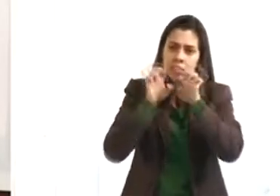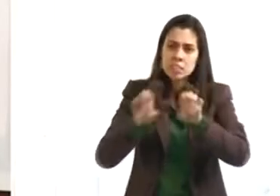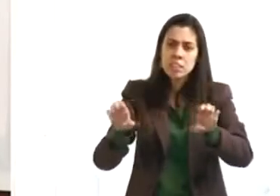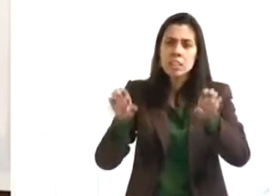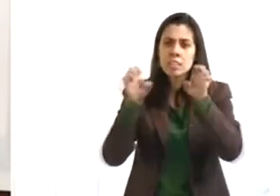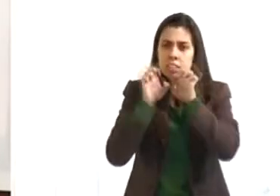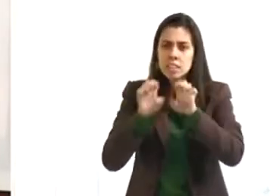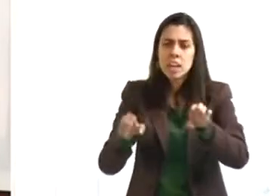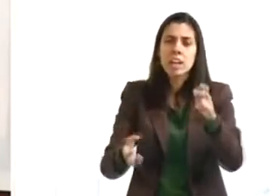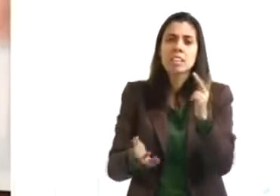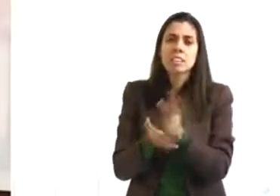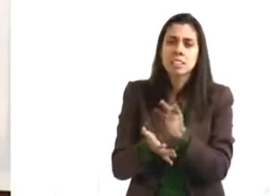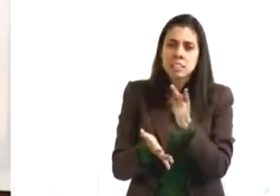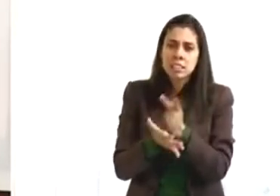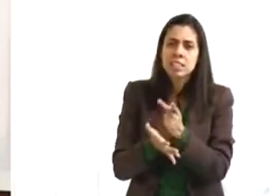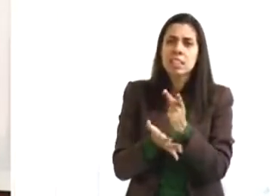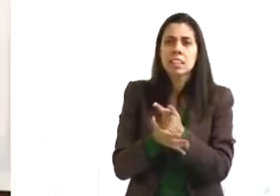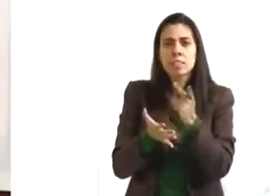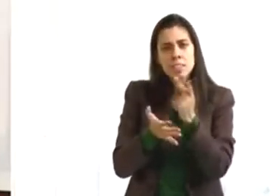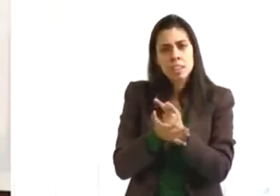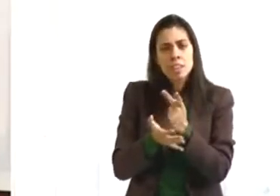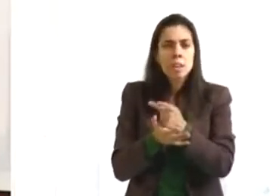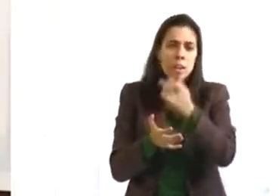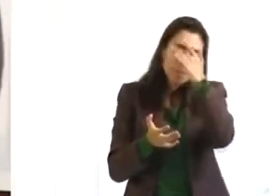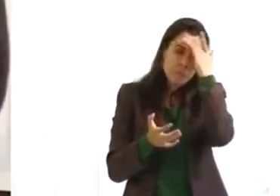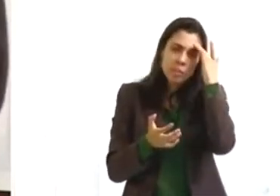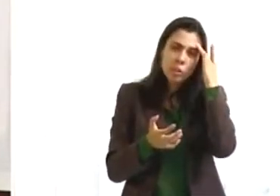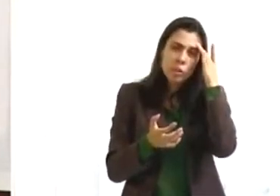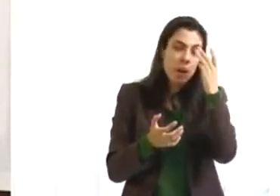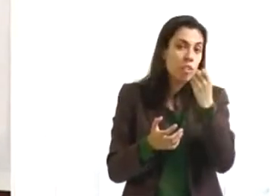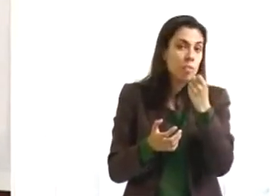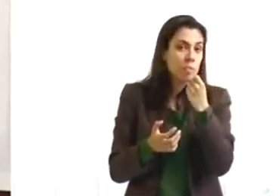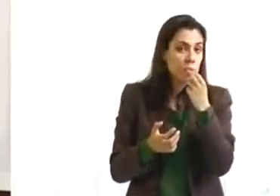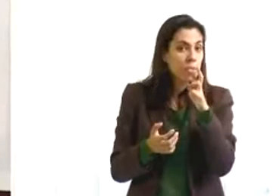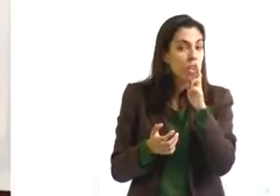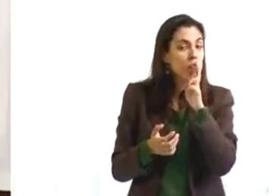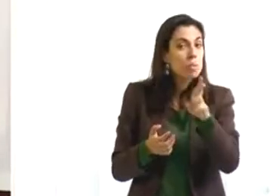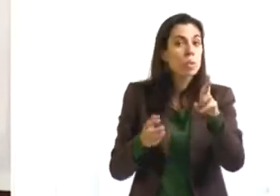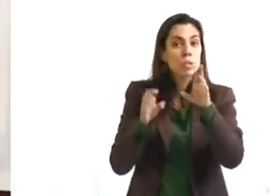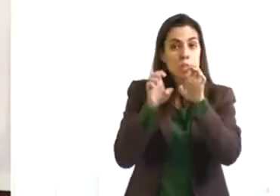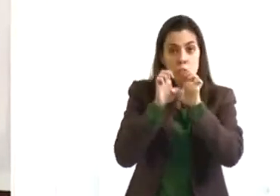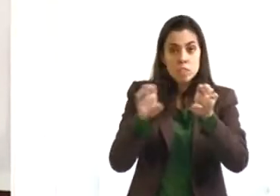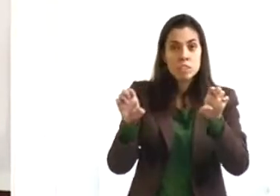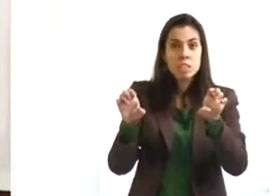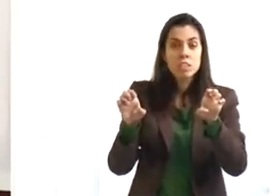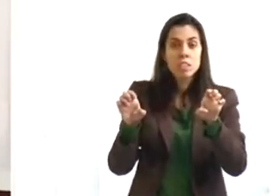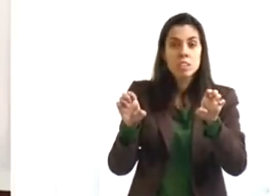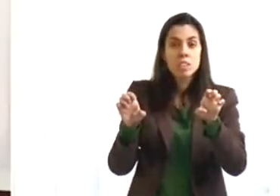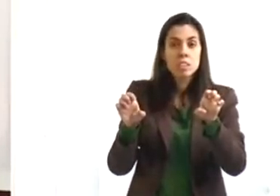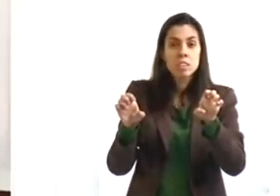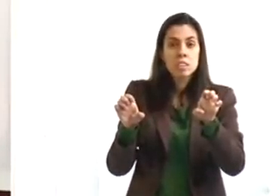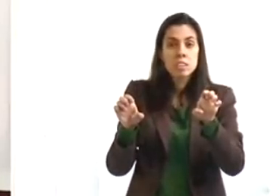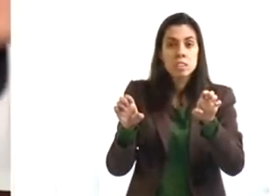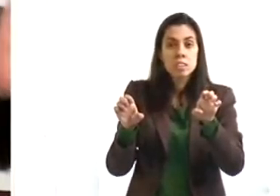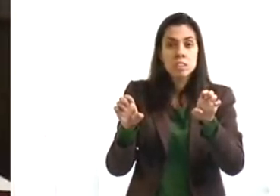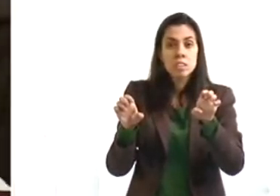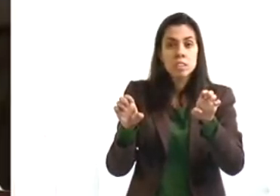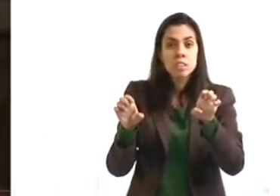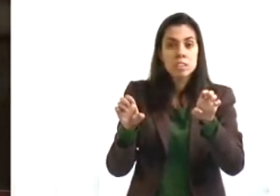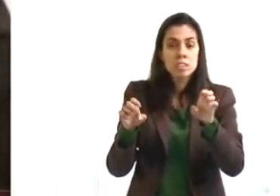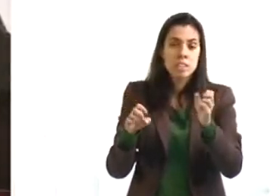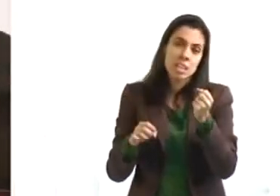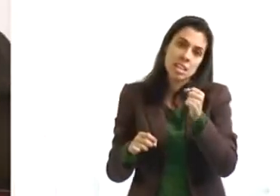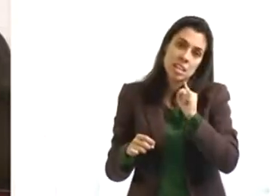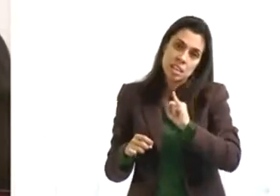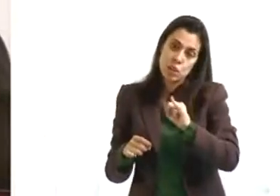pastor. A igreja precisa visitar e evangelizar as pessoas. E quando você não tem esse dom, você às vezes fala assim: amém, mas a igreja tem outras coisas para